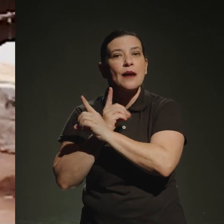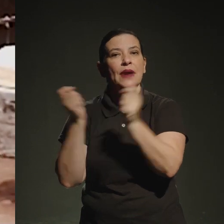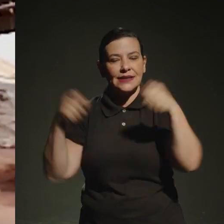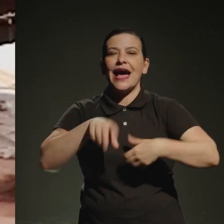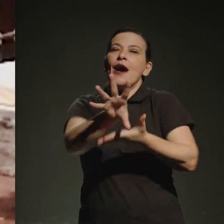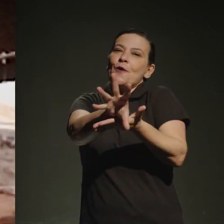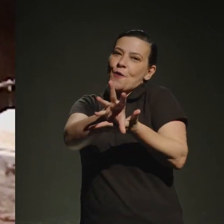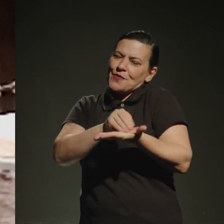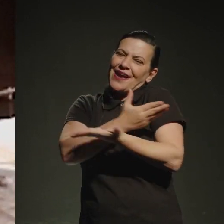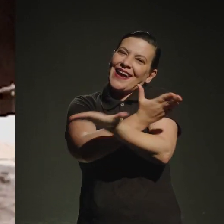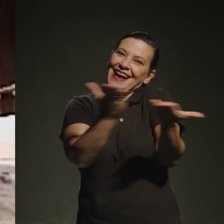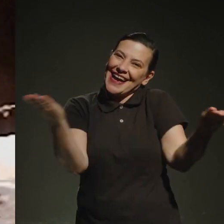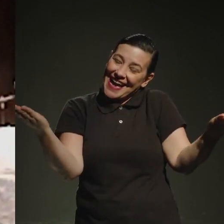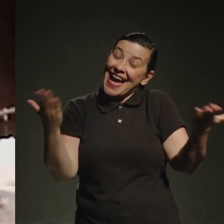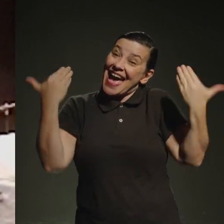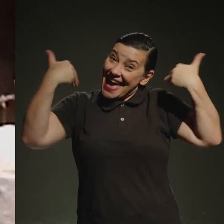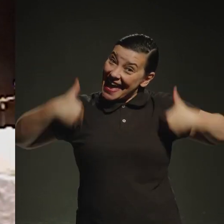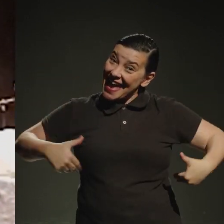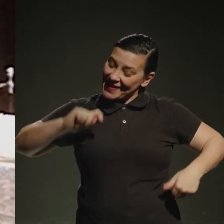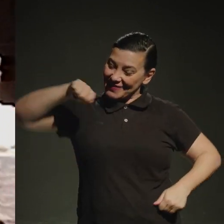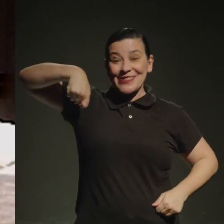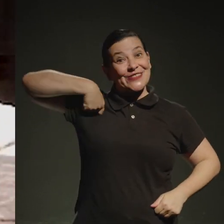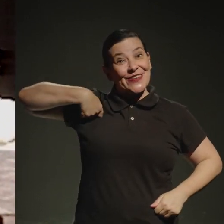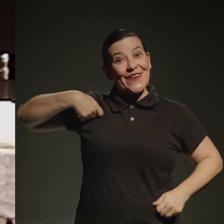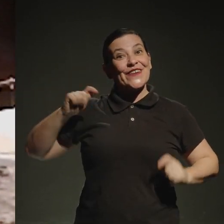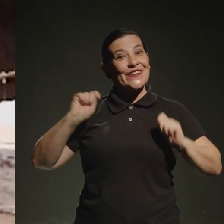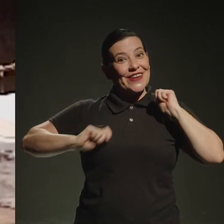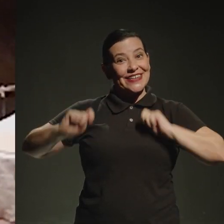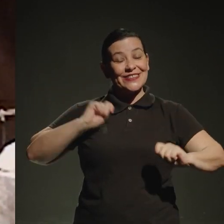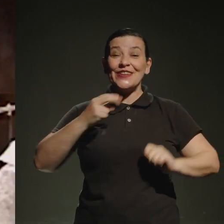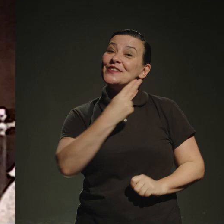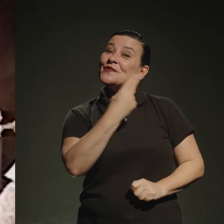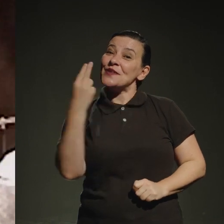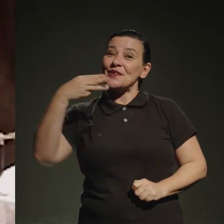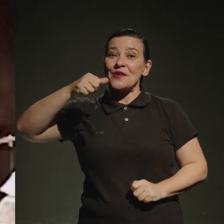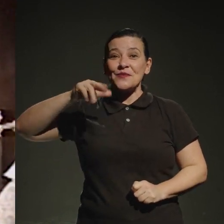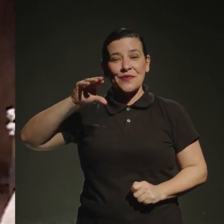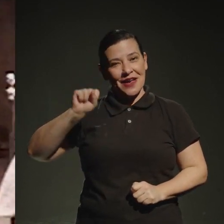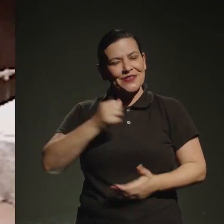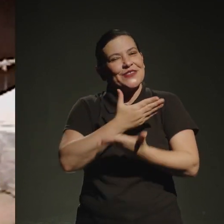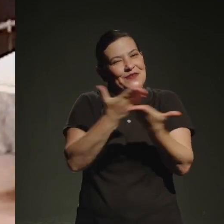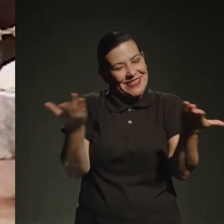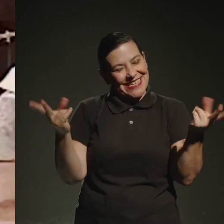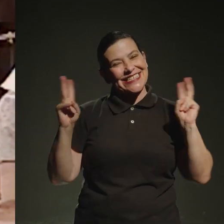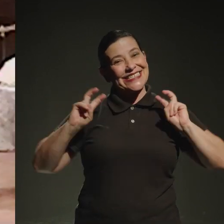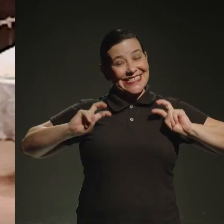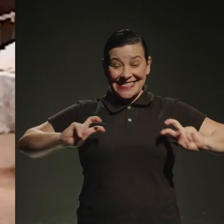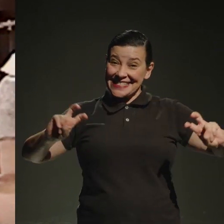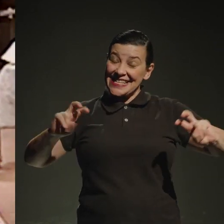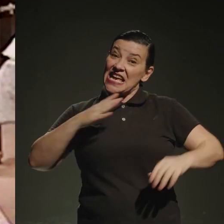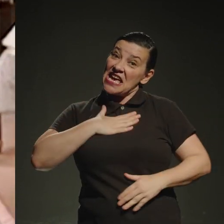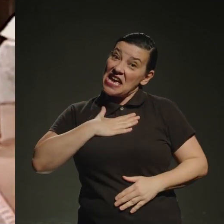Ladies and gentlemen, eu sou um ator. O meu nome é Marcos. Como vocês podem ver, eu não sou nem alto nem baixo, nem gordo